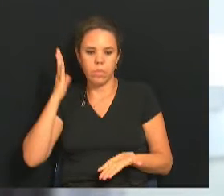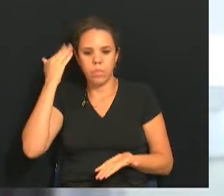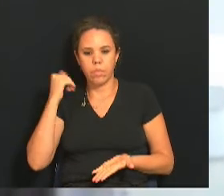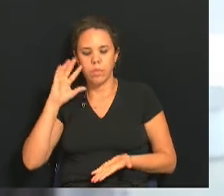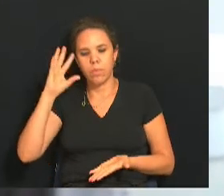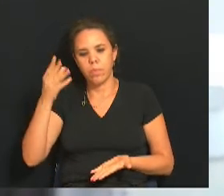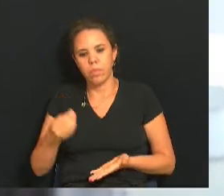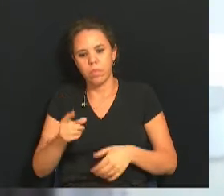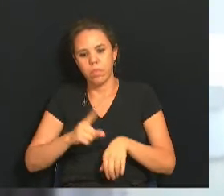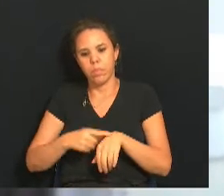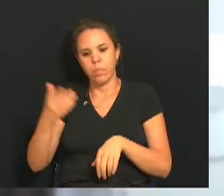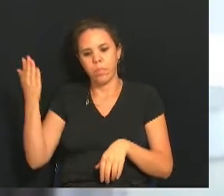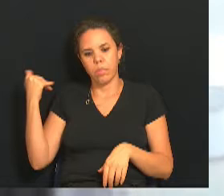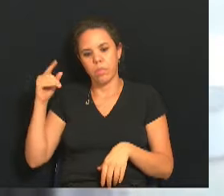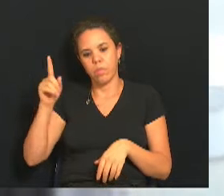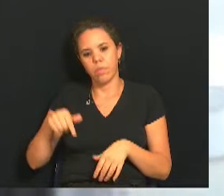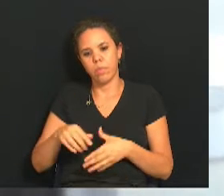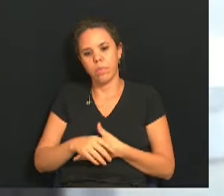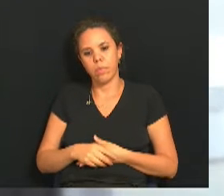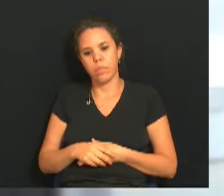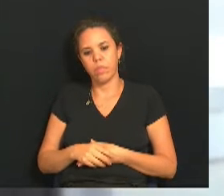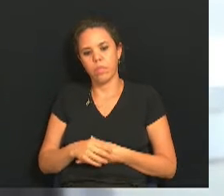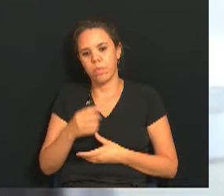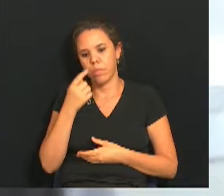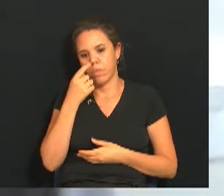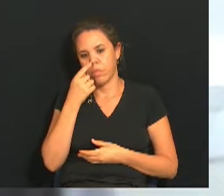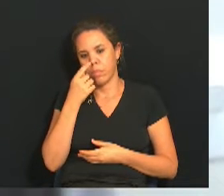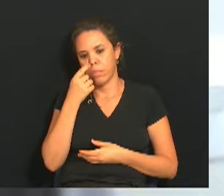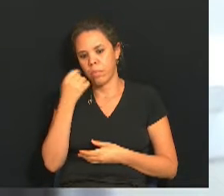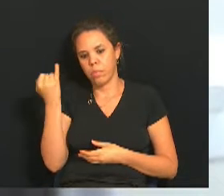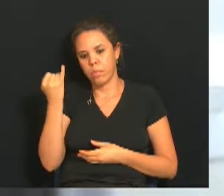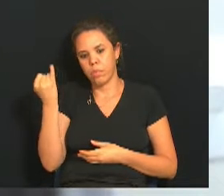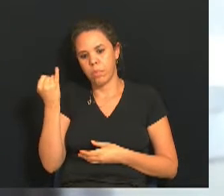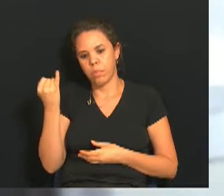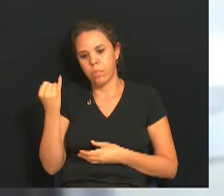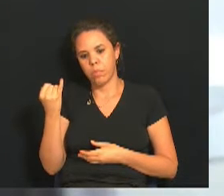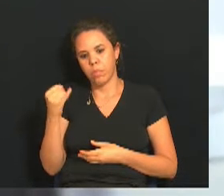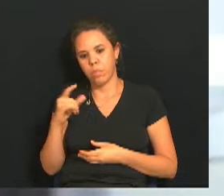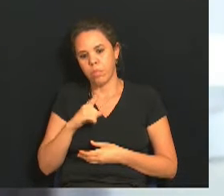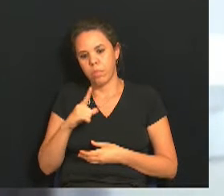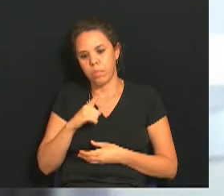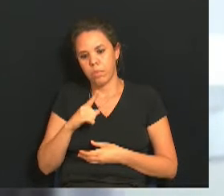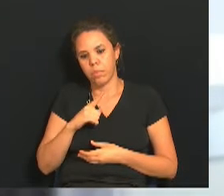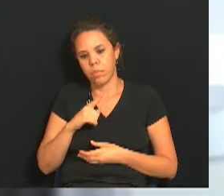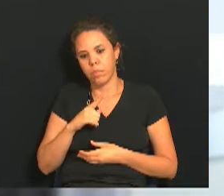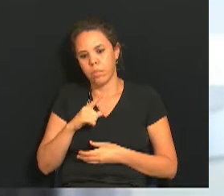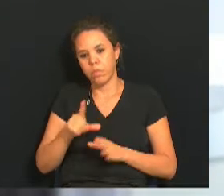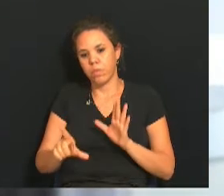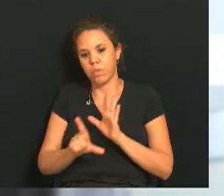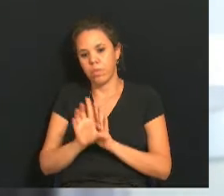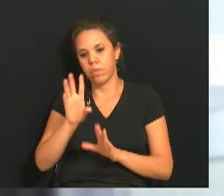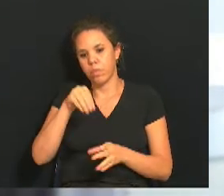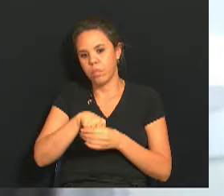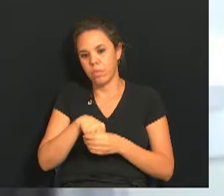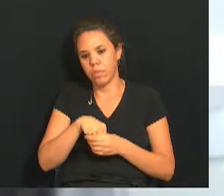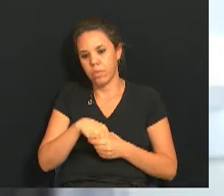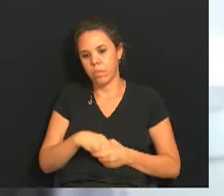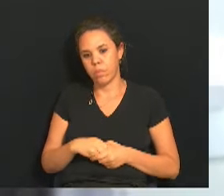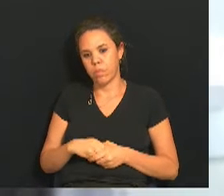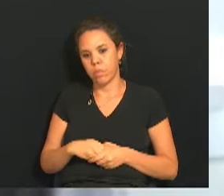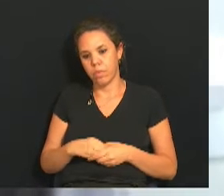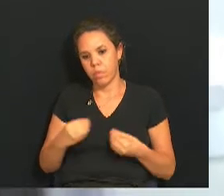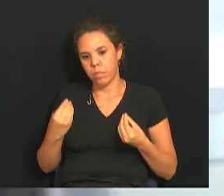naquele momento, que era importante que o Fórum estivesse reconhecido numa lei, para dar